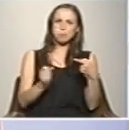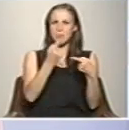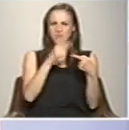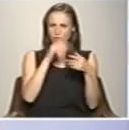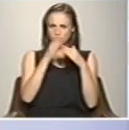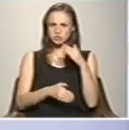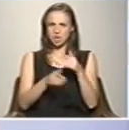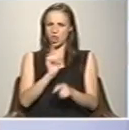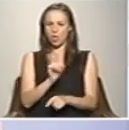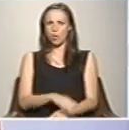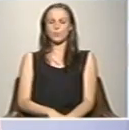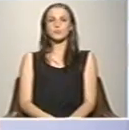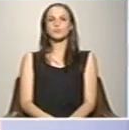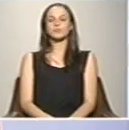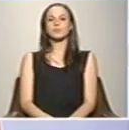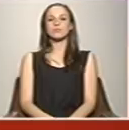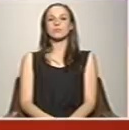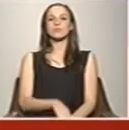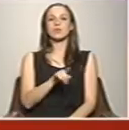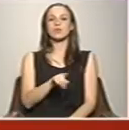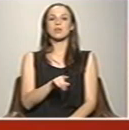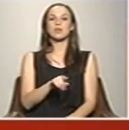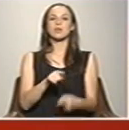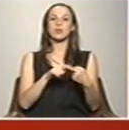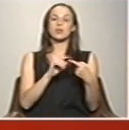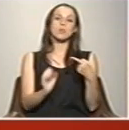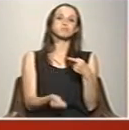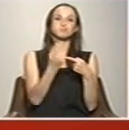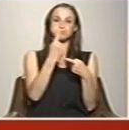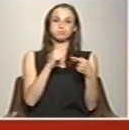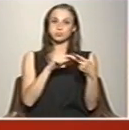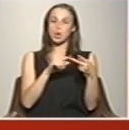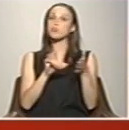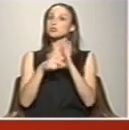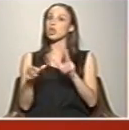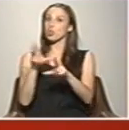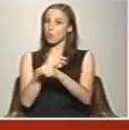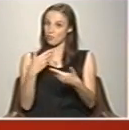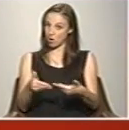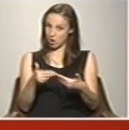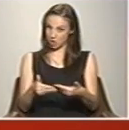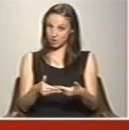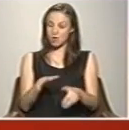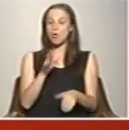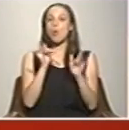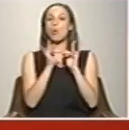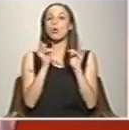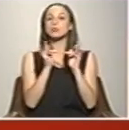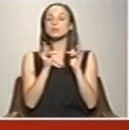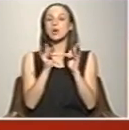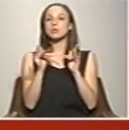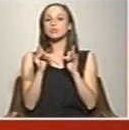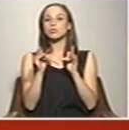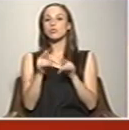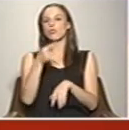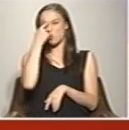acontecer? Não, de facto não nos acompanha desde a nossa criação. O nosso primeiro contacto que tivemos com o 3-Day Startup foi